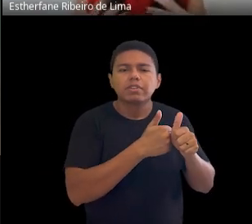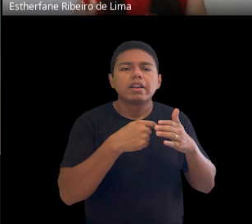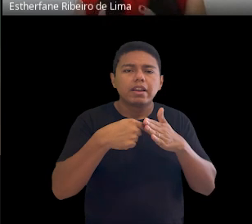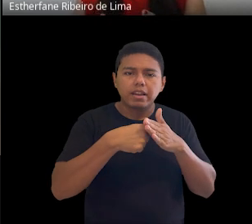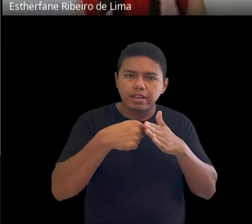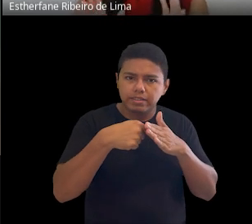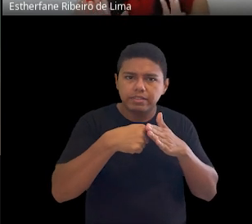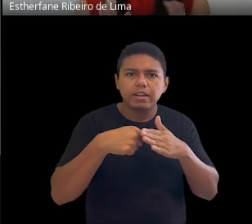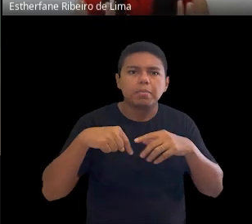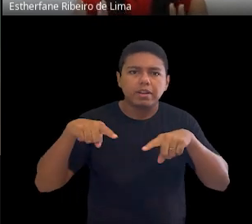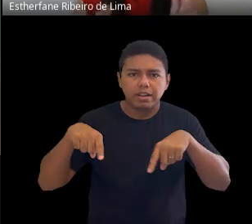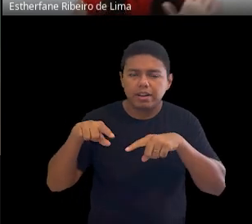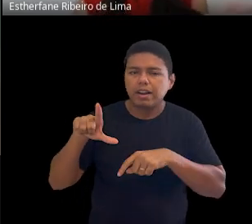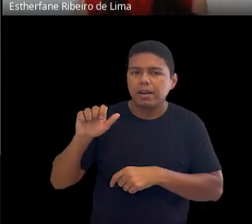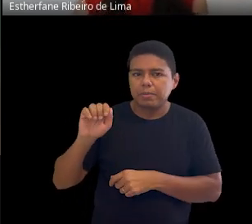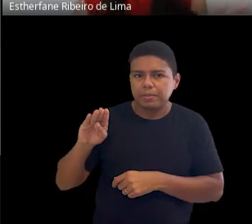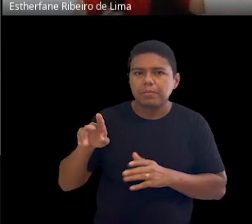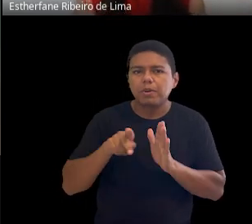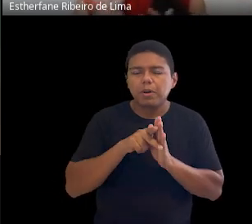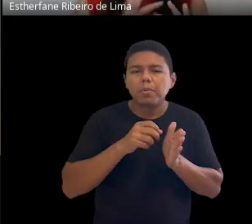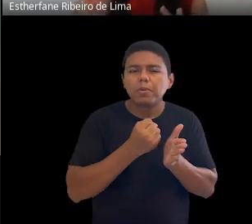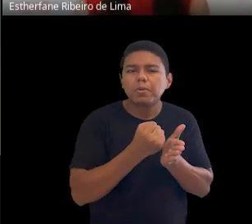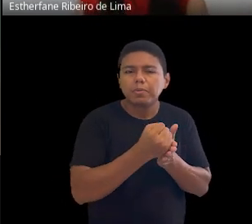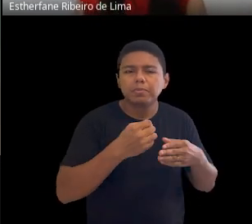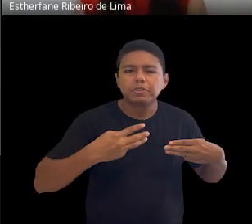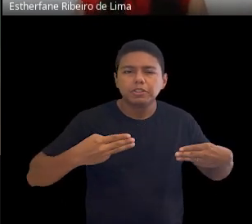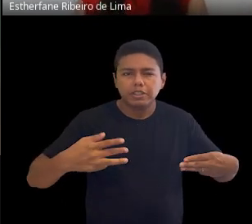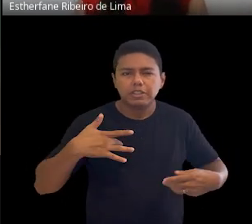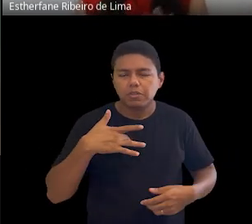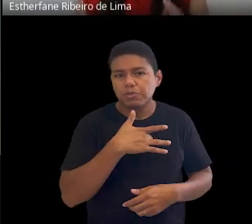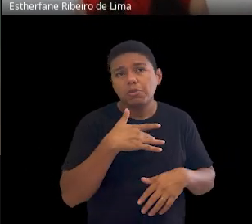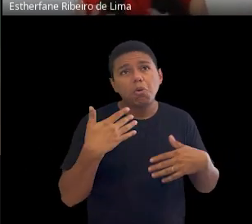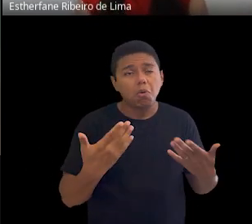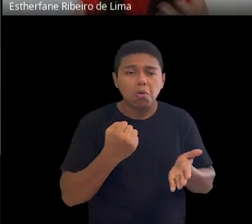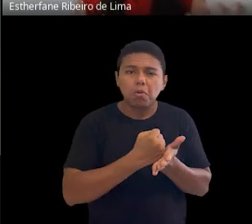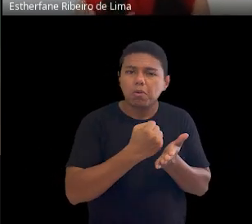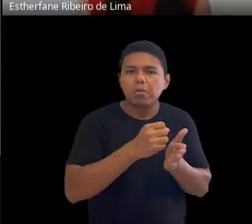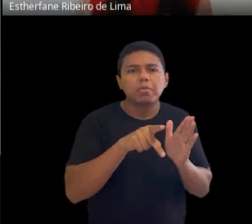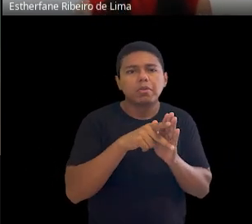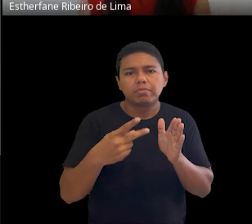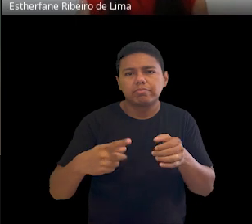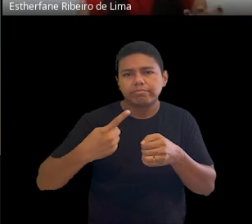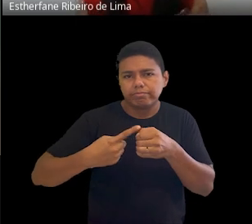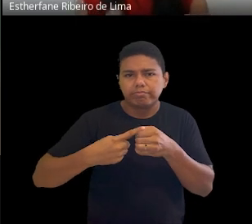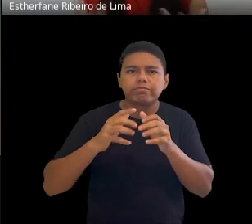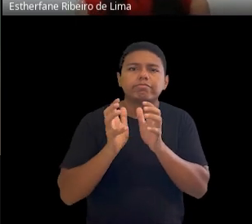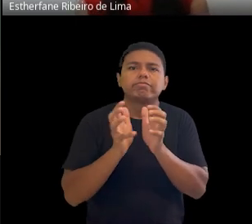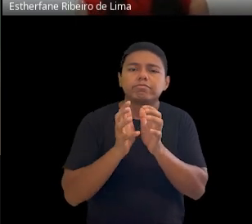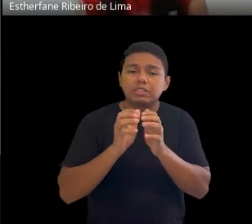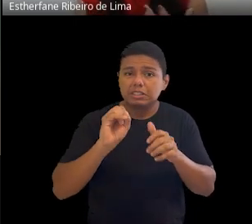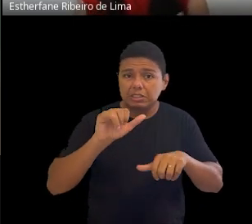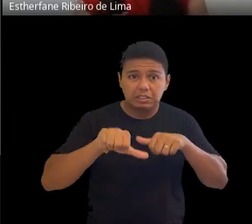exames laboratoriais que são protocolados do Ministério da Saúde ou dos protocolos de Recife. Se você vê que tem alguma alteração,